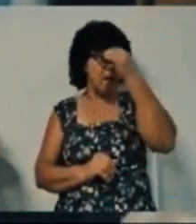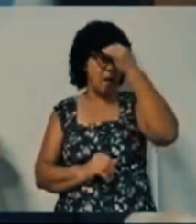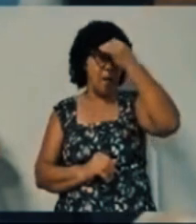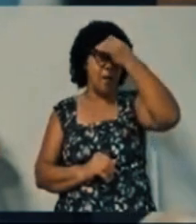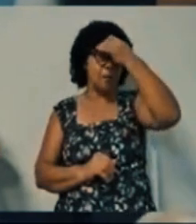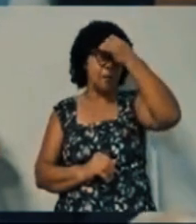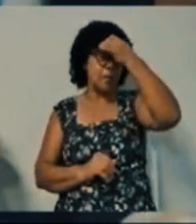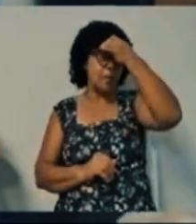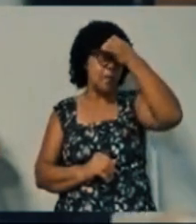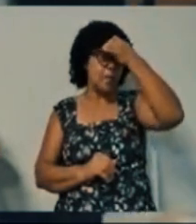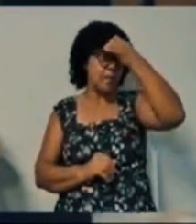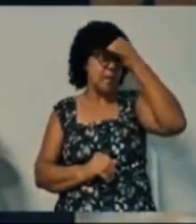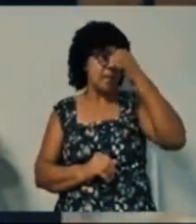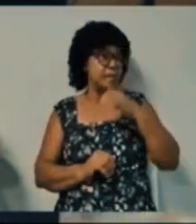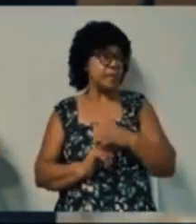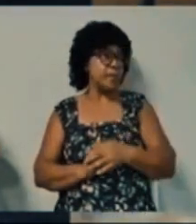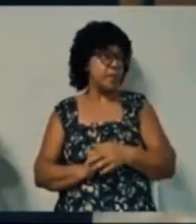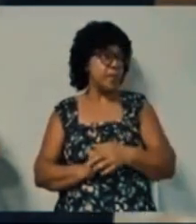pés.